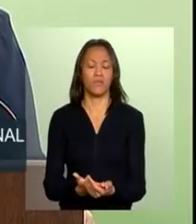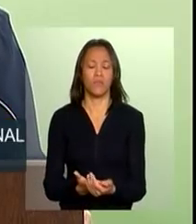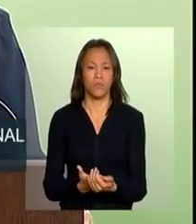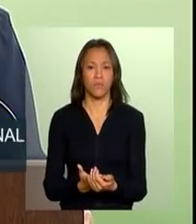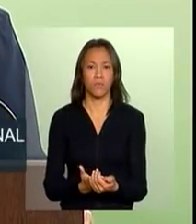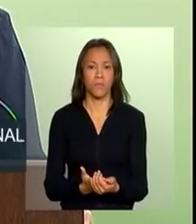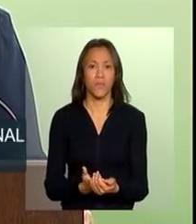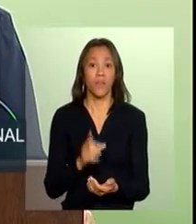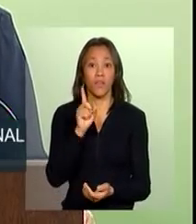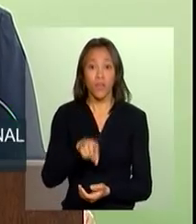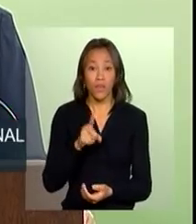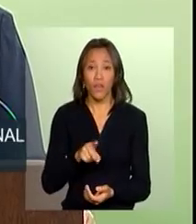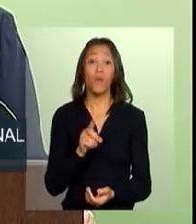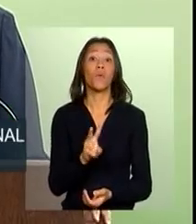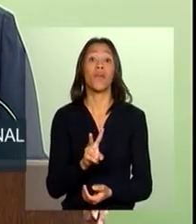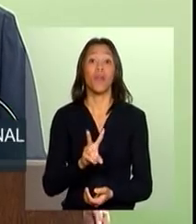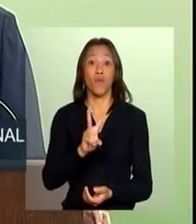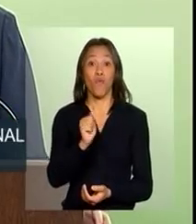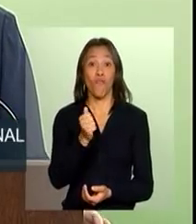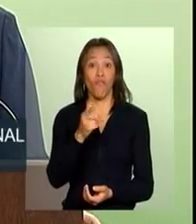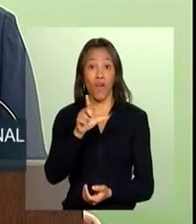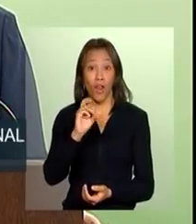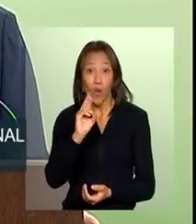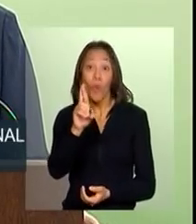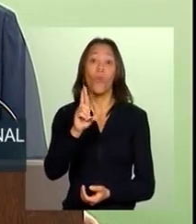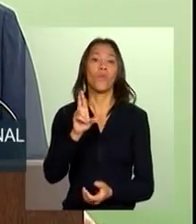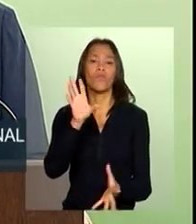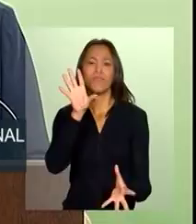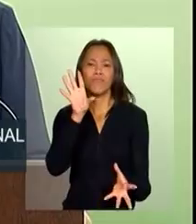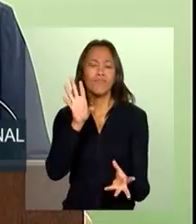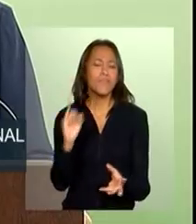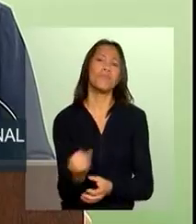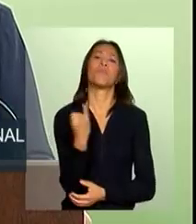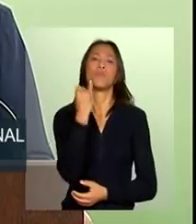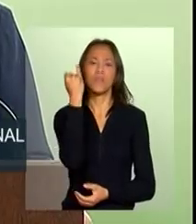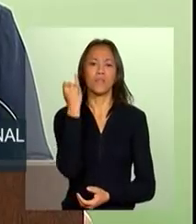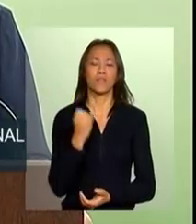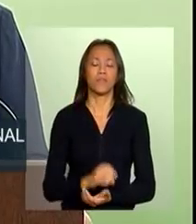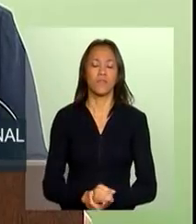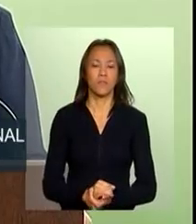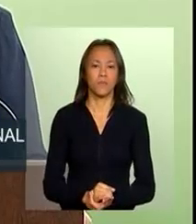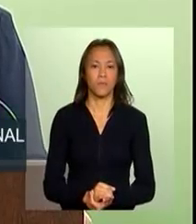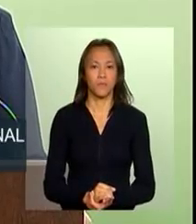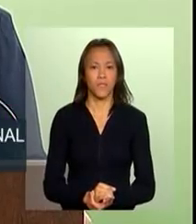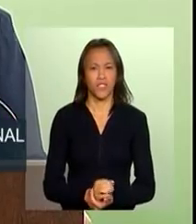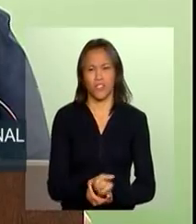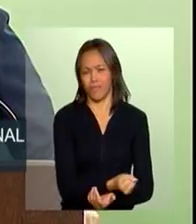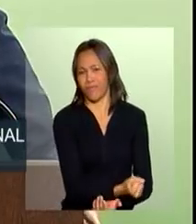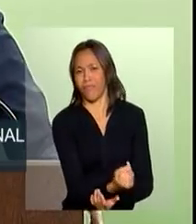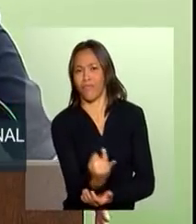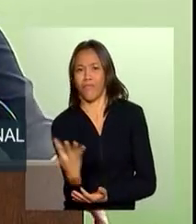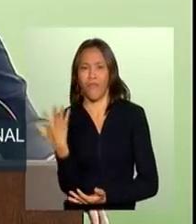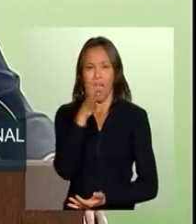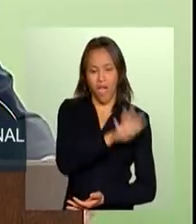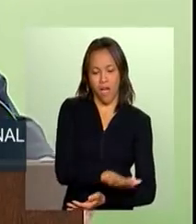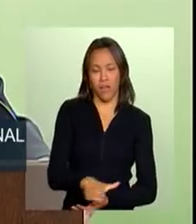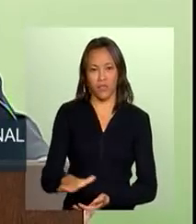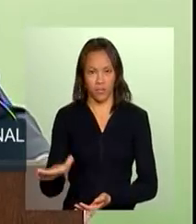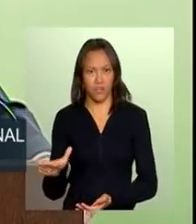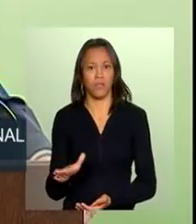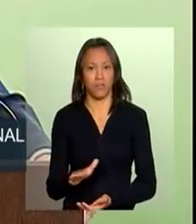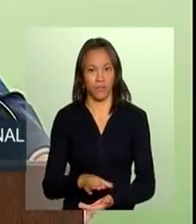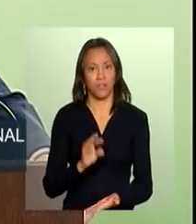é uma dolorosa síntese da situação de milhões de crianças brasileiras